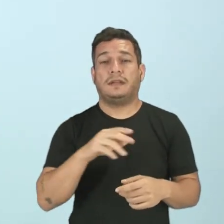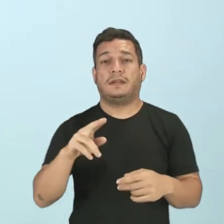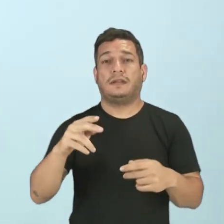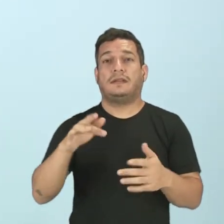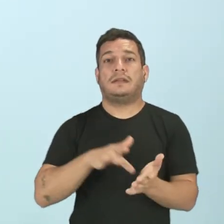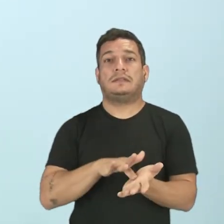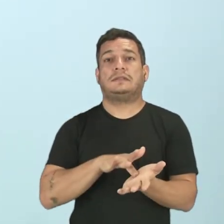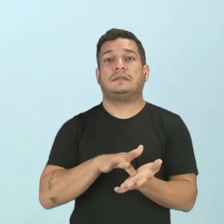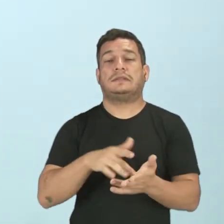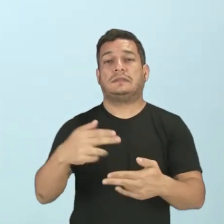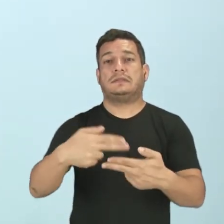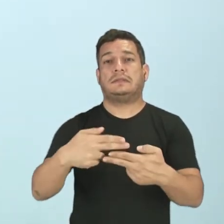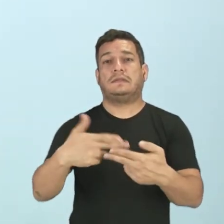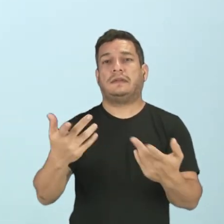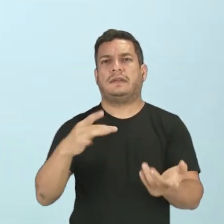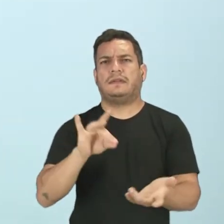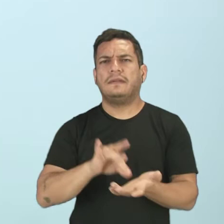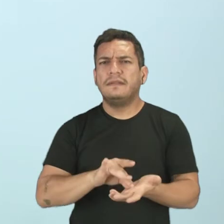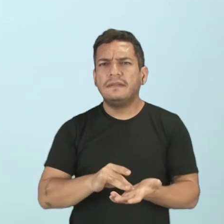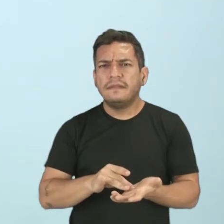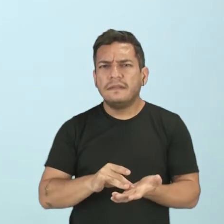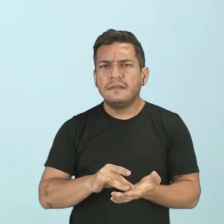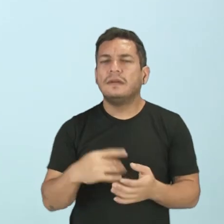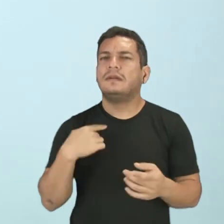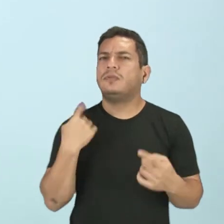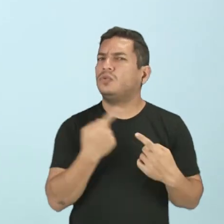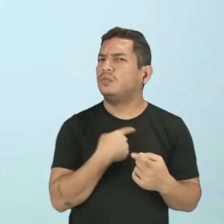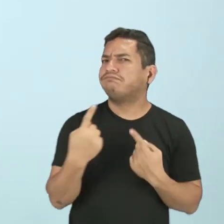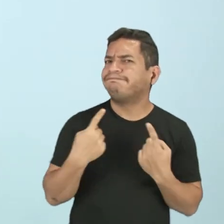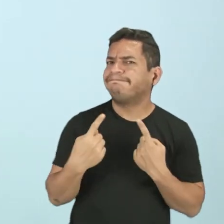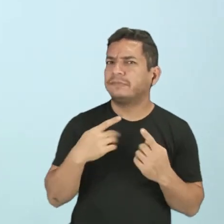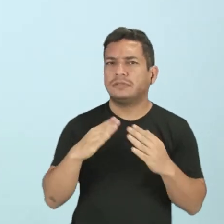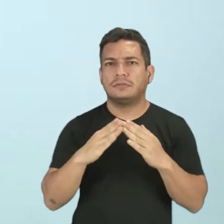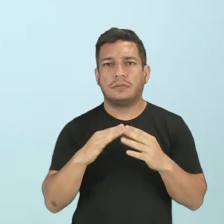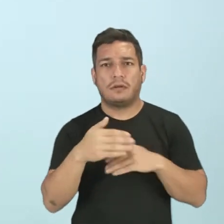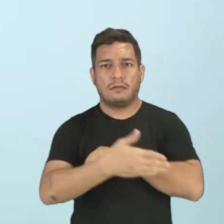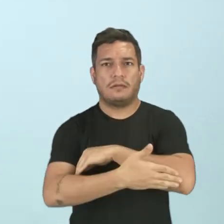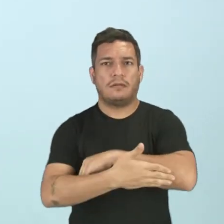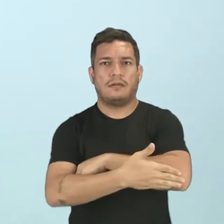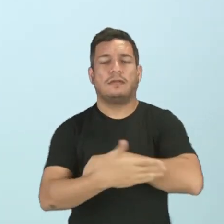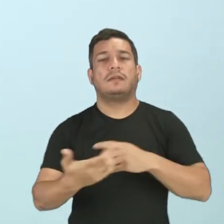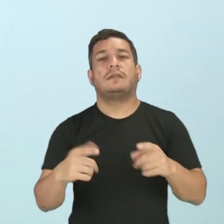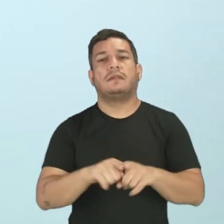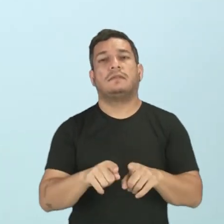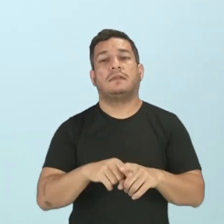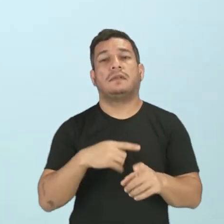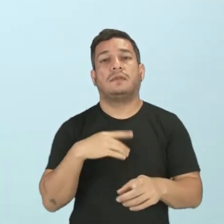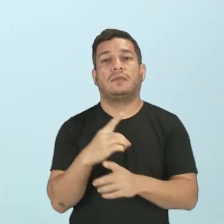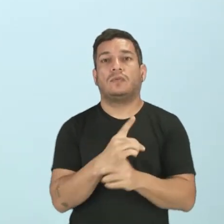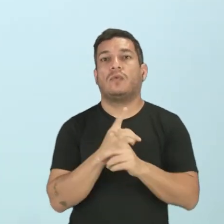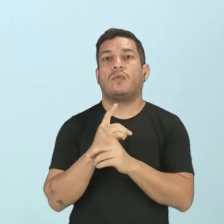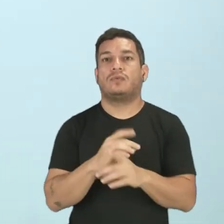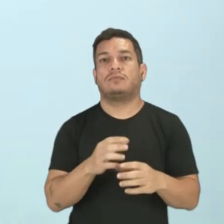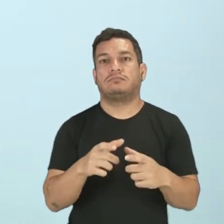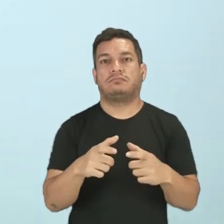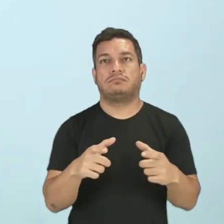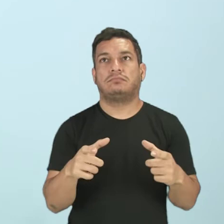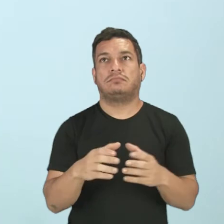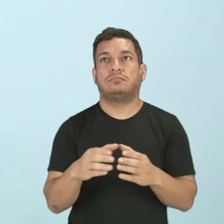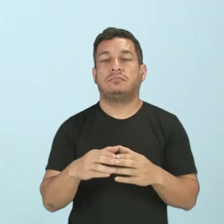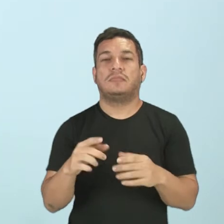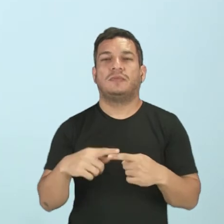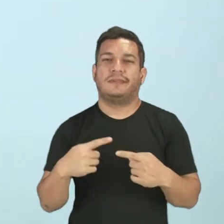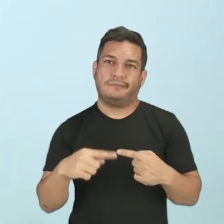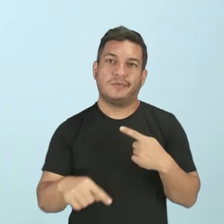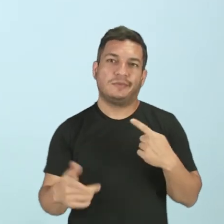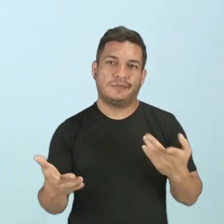novela como a vida real. E a gente fica discutindo isso em casa, na esquina, quando a gente se aglomera, porque agora está